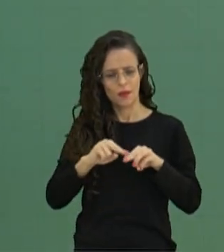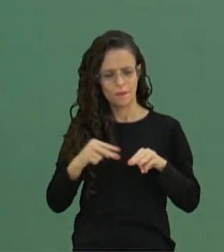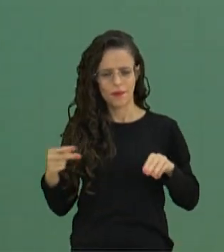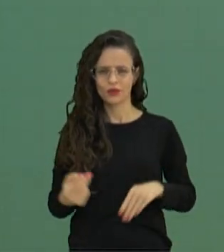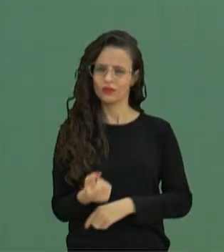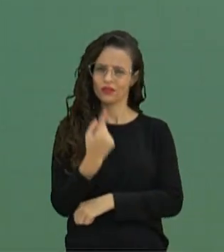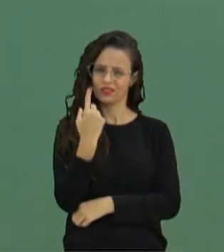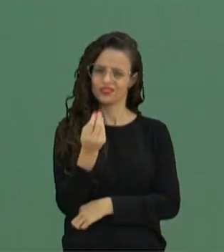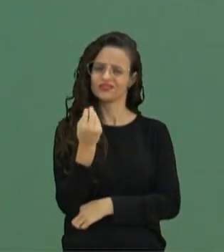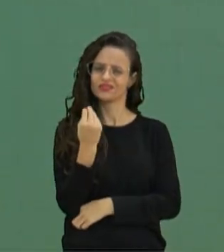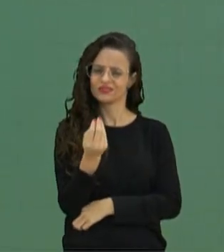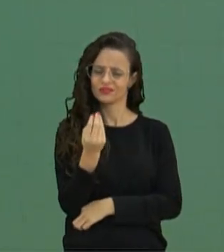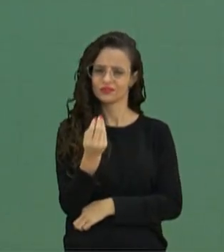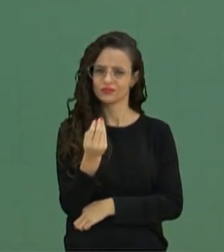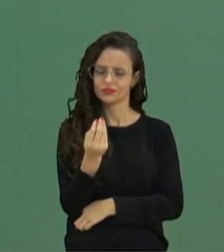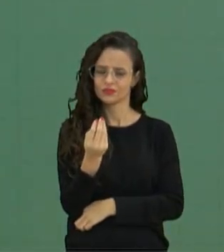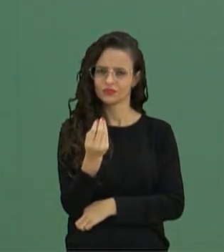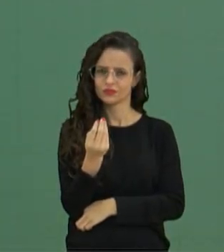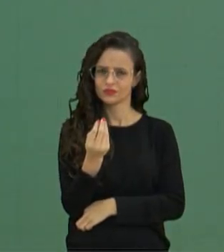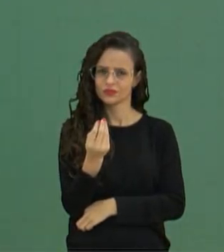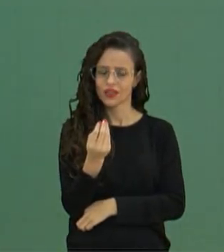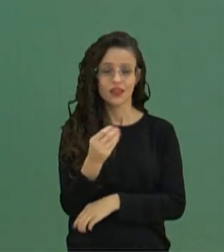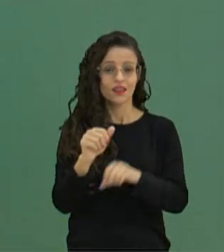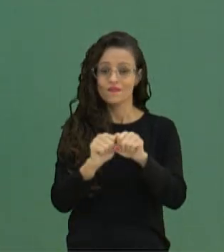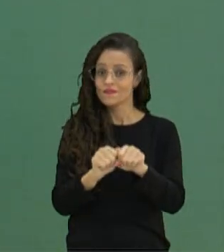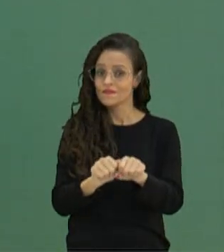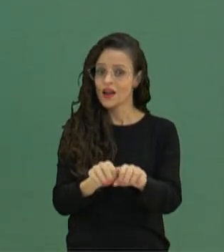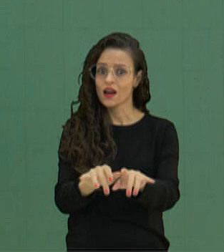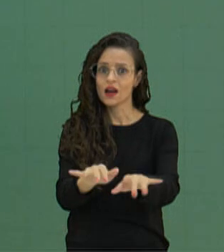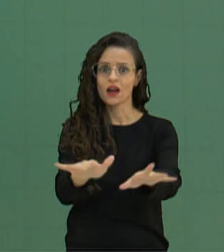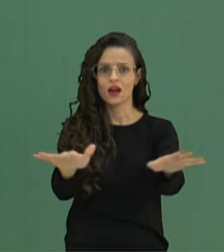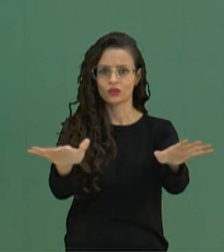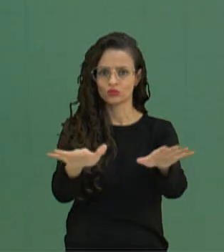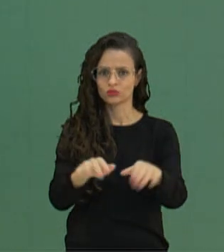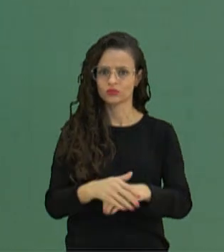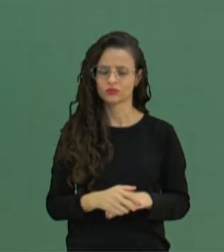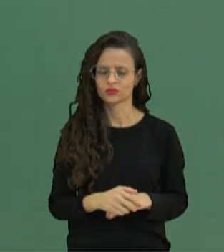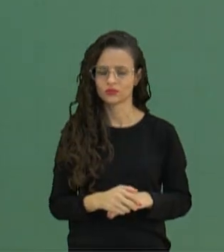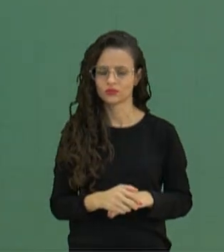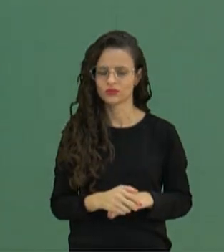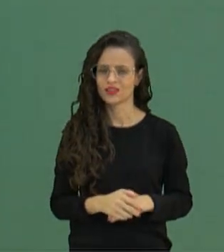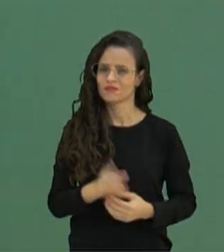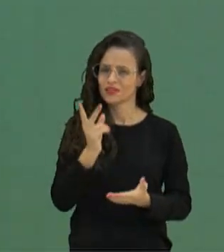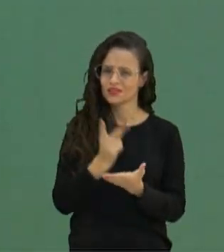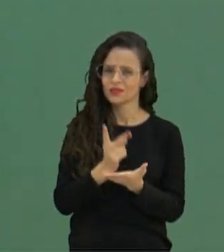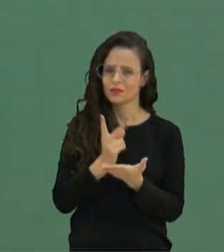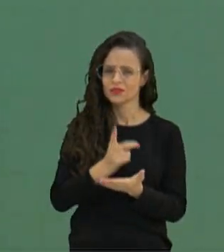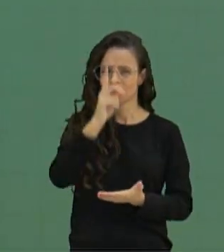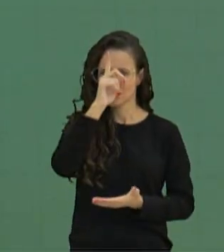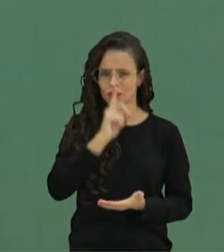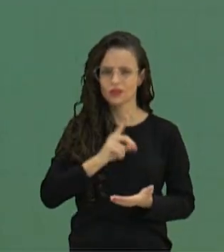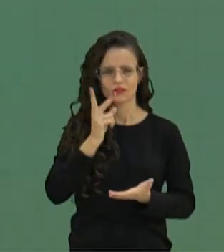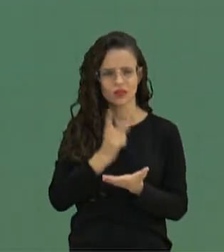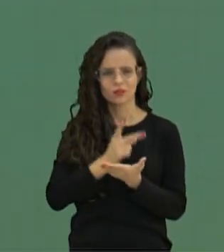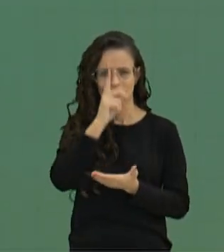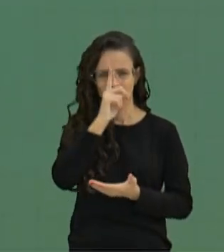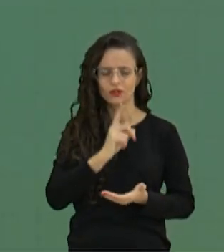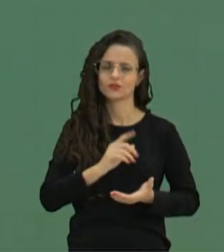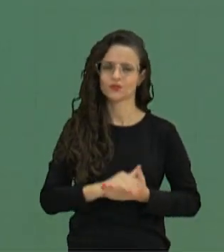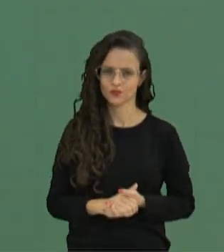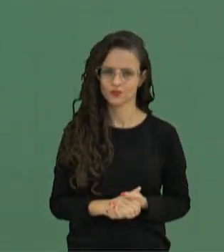Mendel. E não era uma semente, imagine, eram várias plantas desse cruzamento, mas sempre amarelo, sempre amarelo.